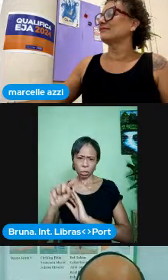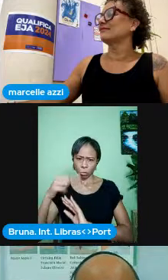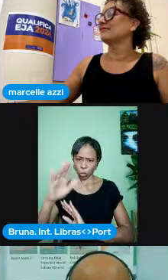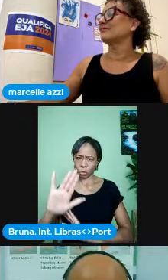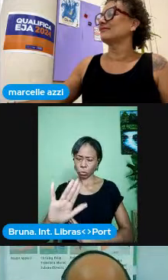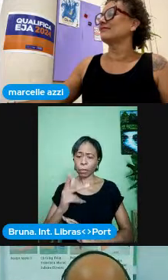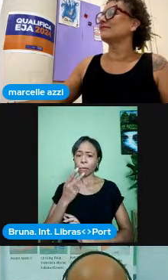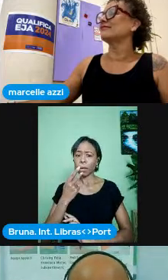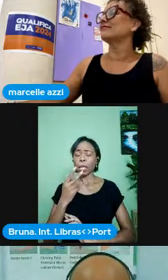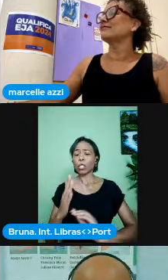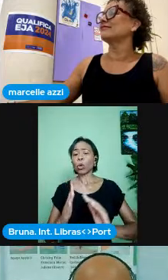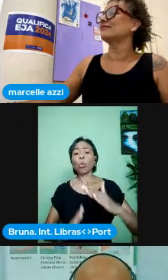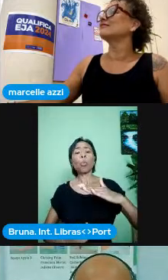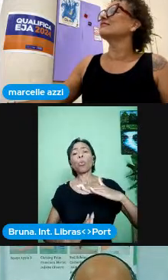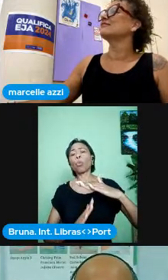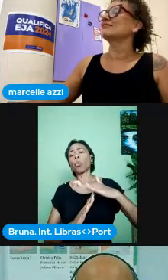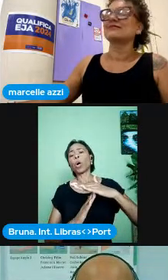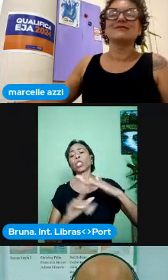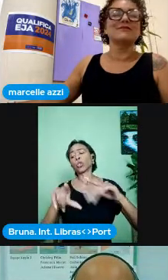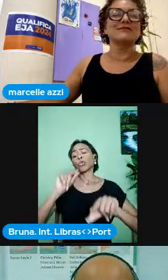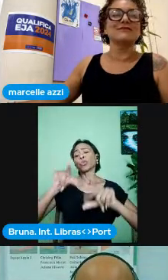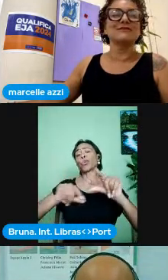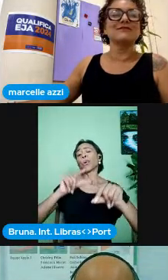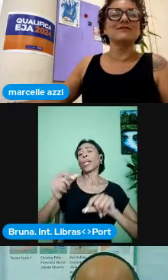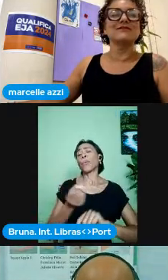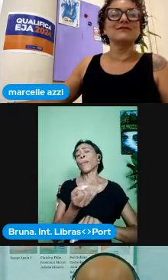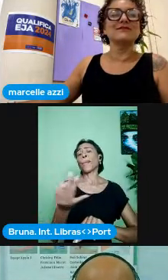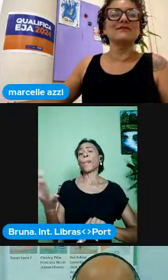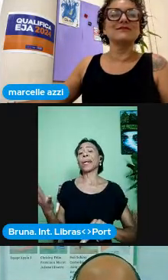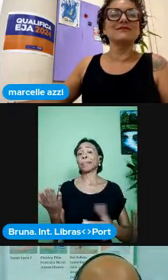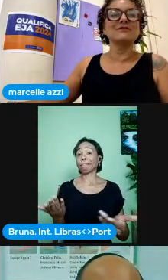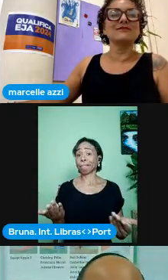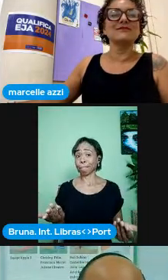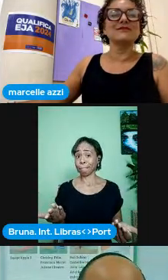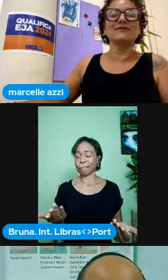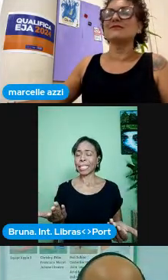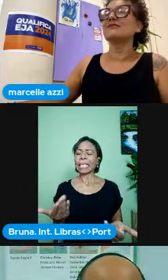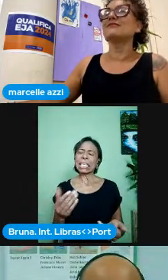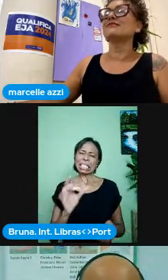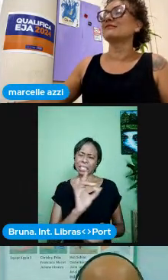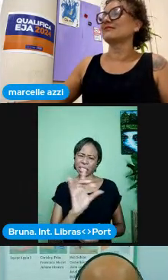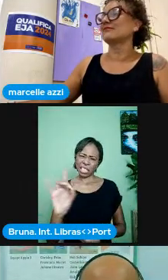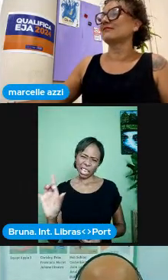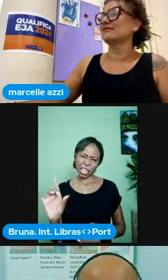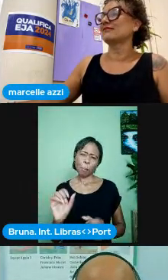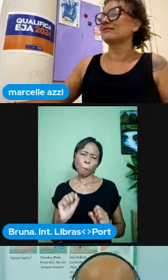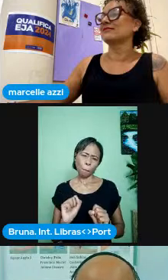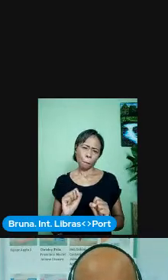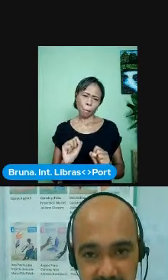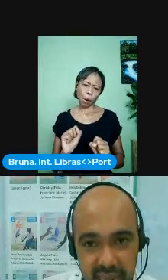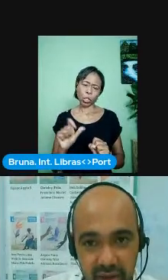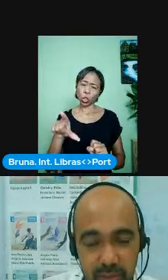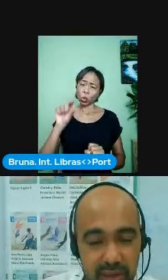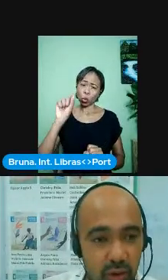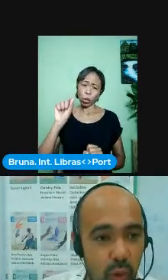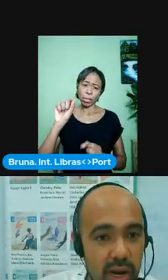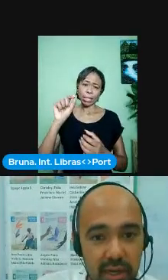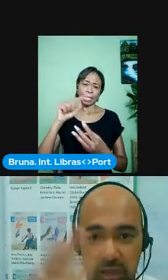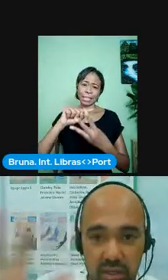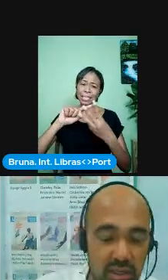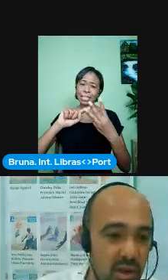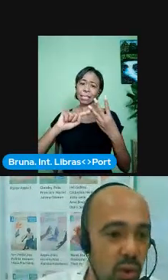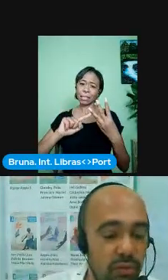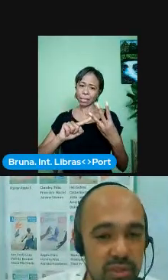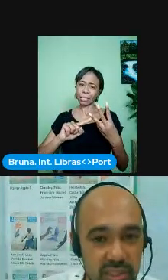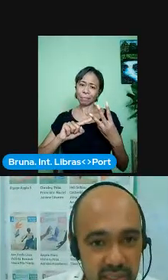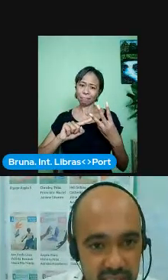sobre o limite de escolhas. Cada escola pode escolher, por critério de prioridade, 3 critérios, mas